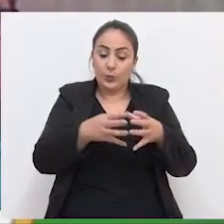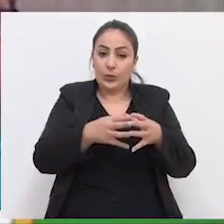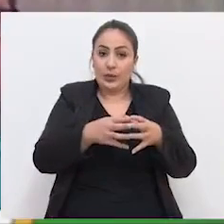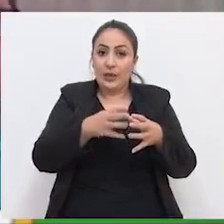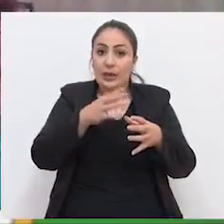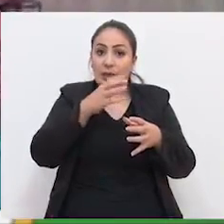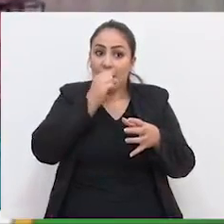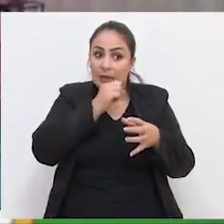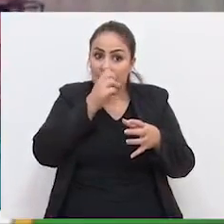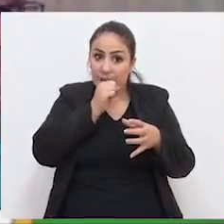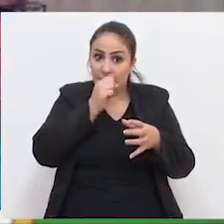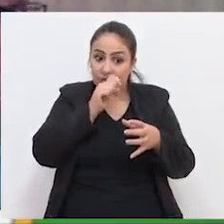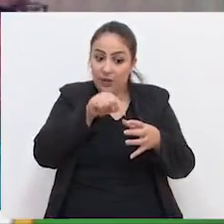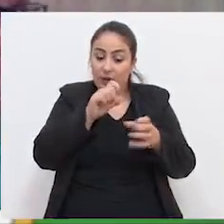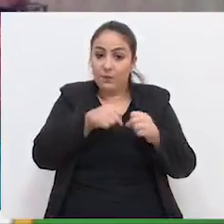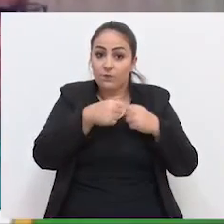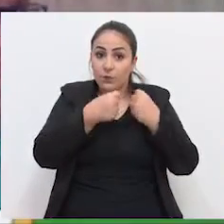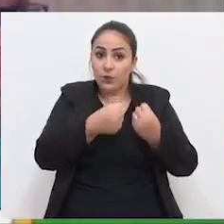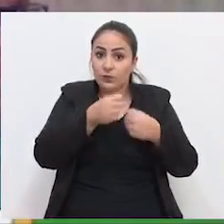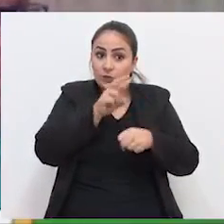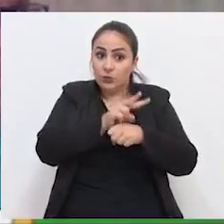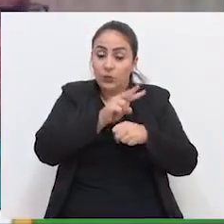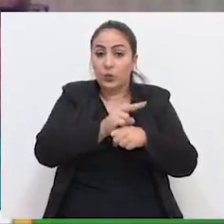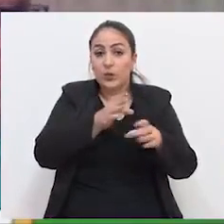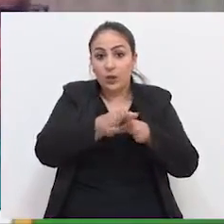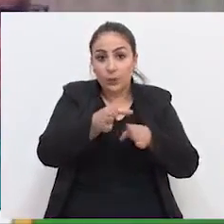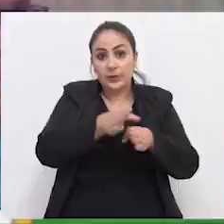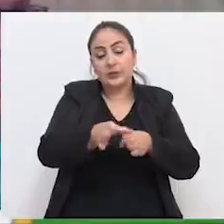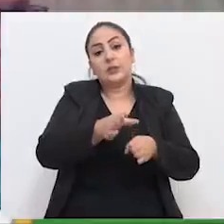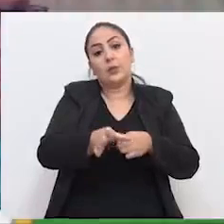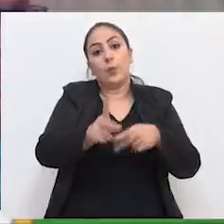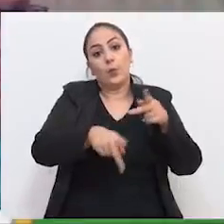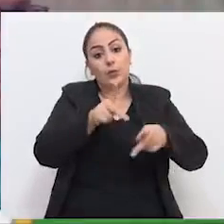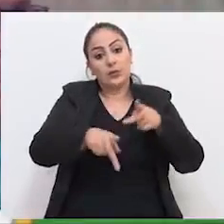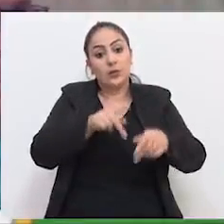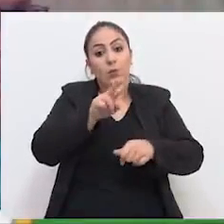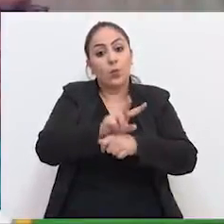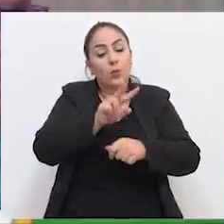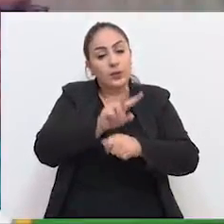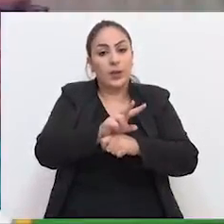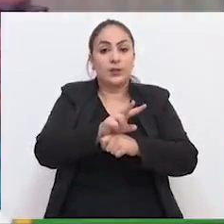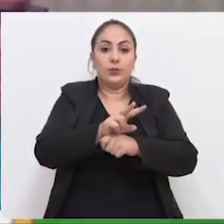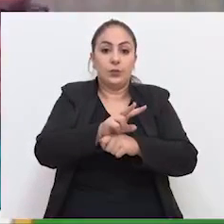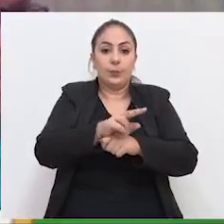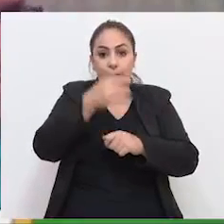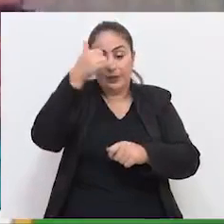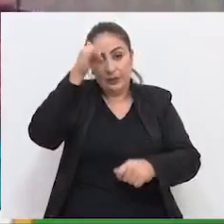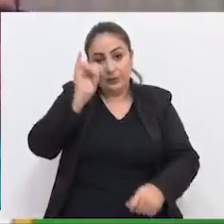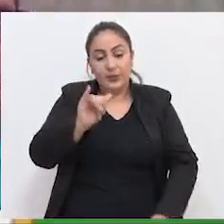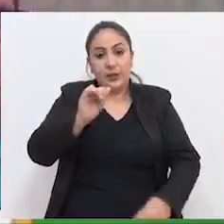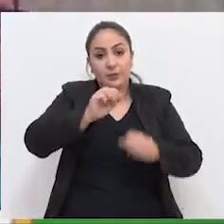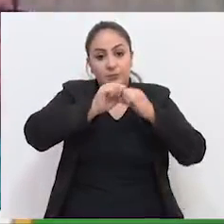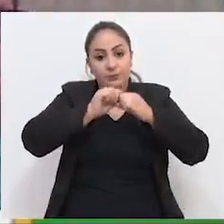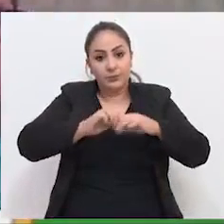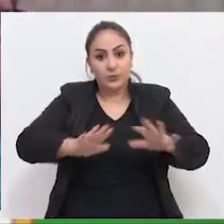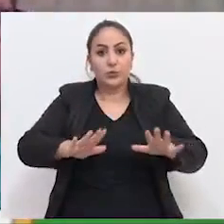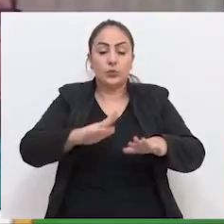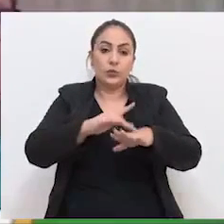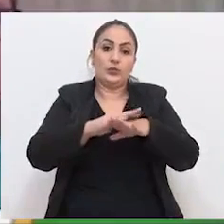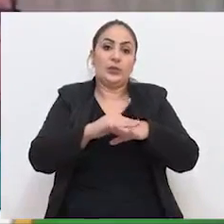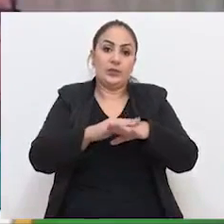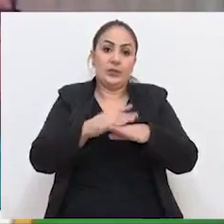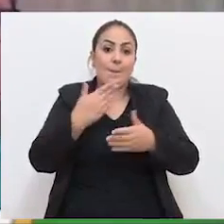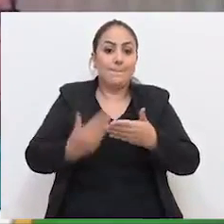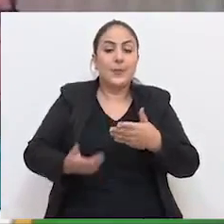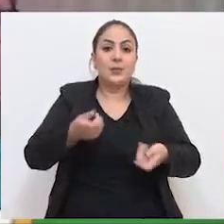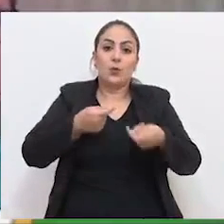laranja, que se reforce toda a recomendação para a população tomar os cuidados para evitar uma disseminação e